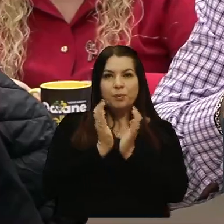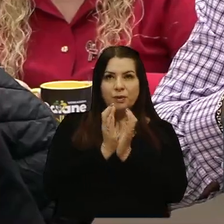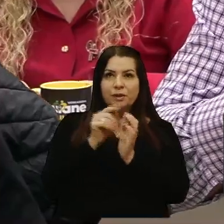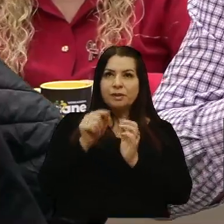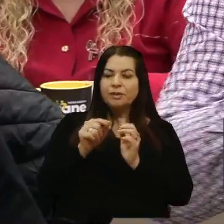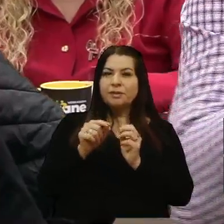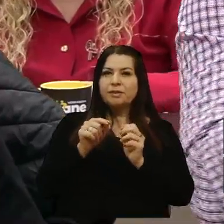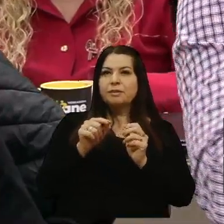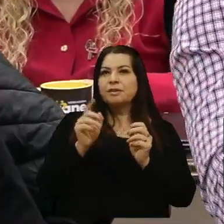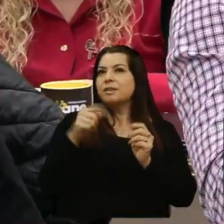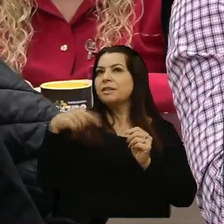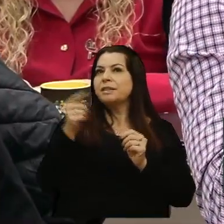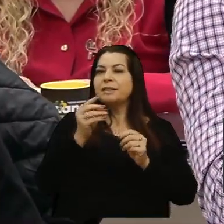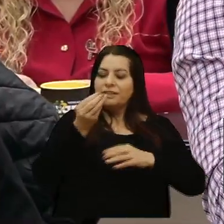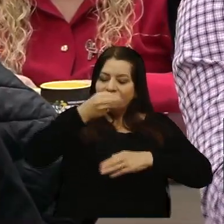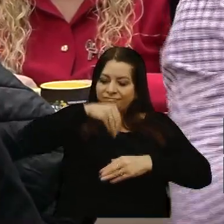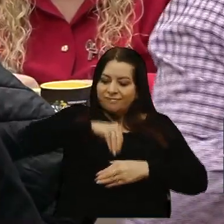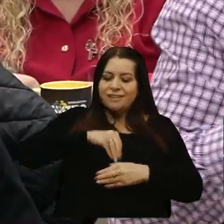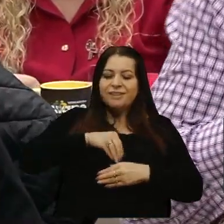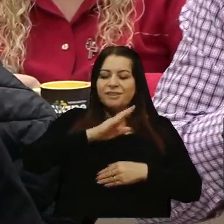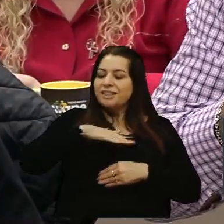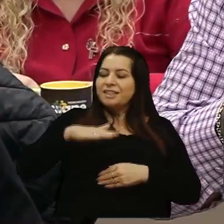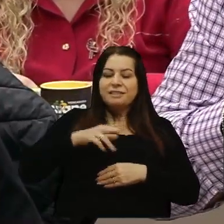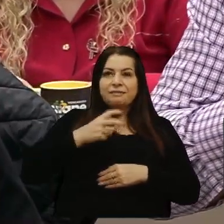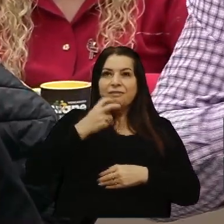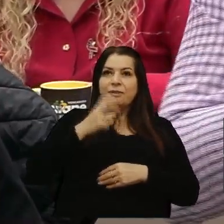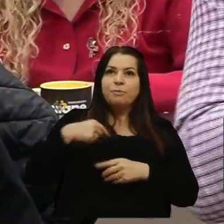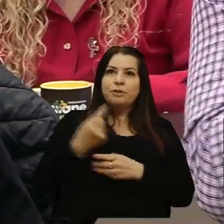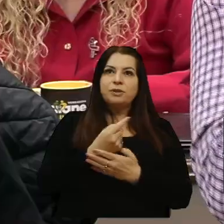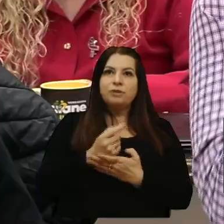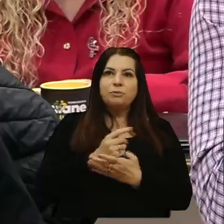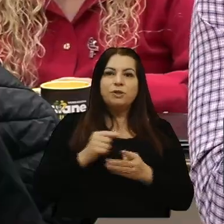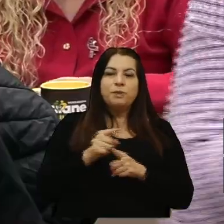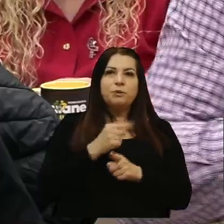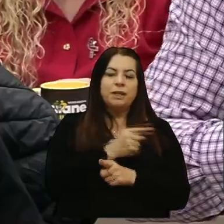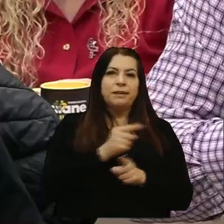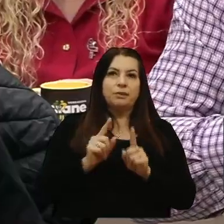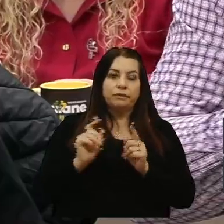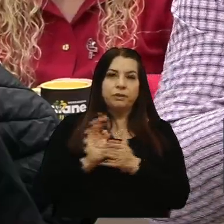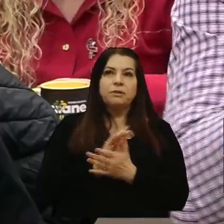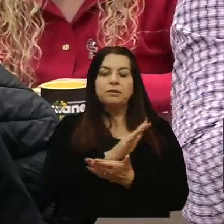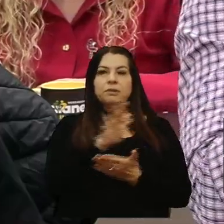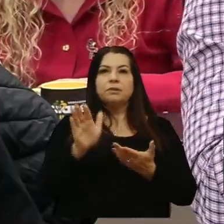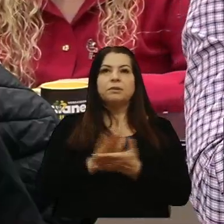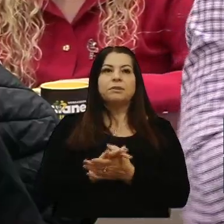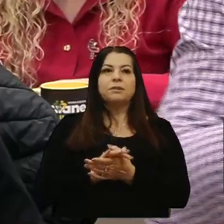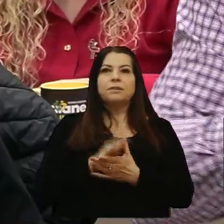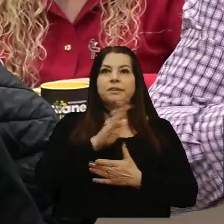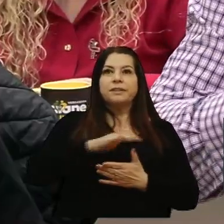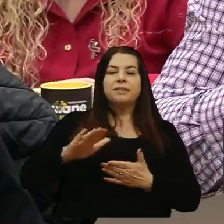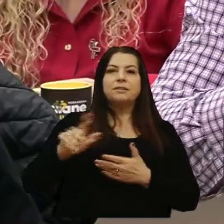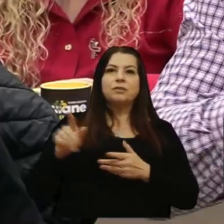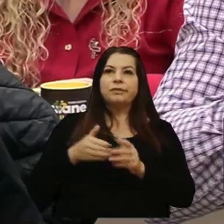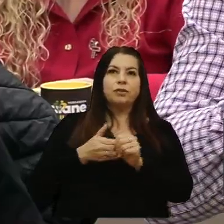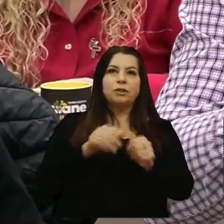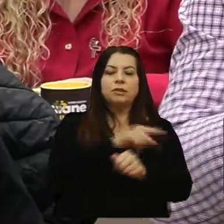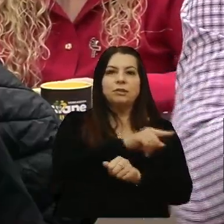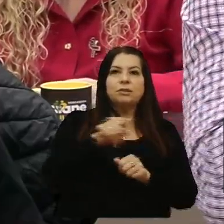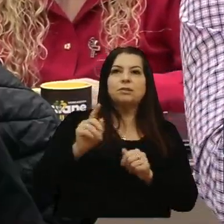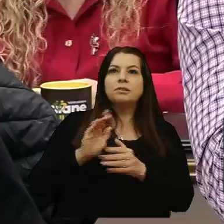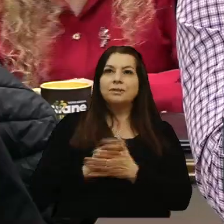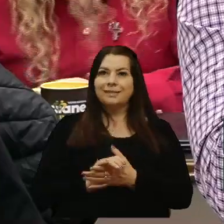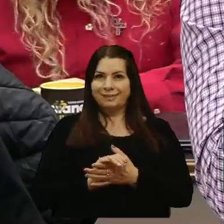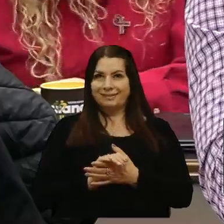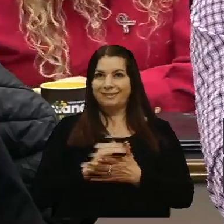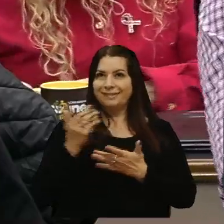a criança dentro de nós sempre falar mais alto. Né? Presidente, criança não tem ódio. Criança não tem